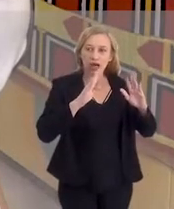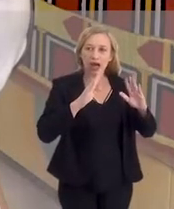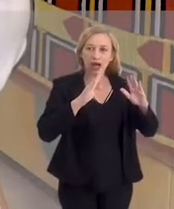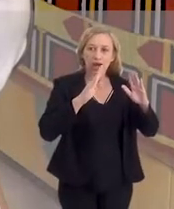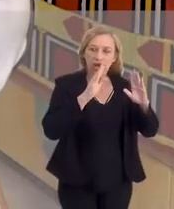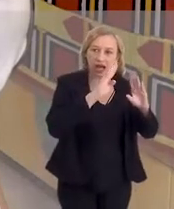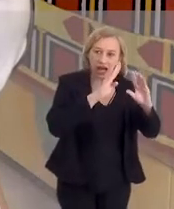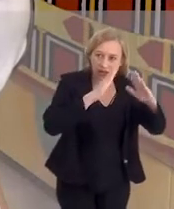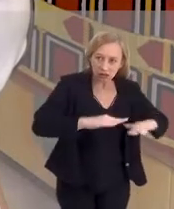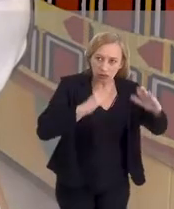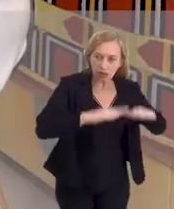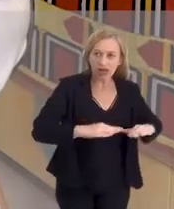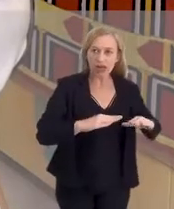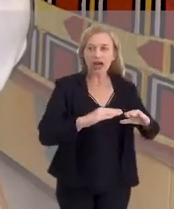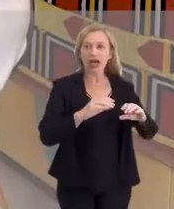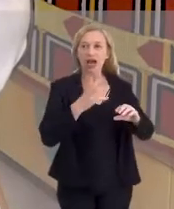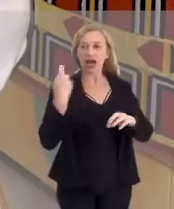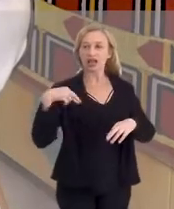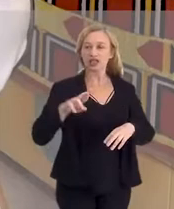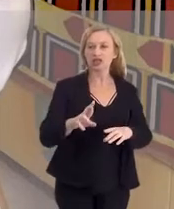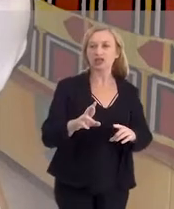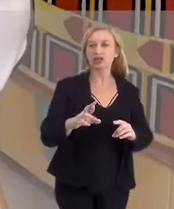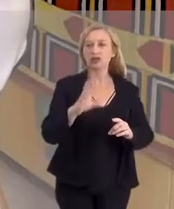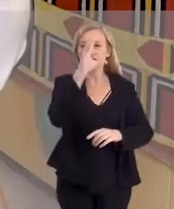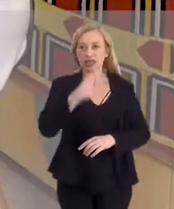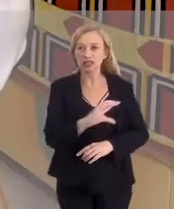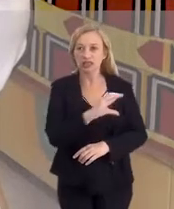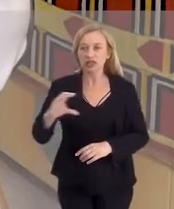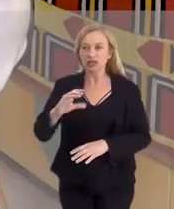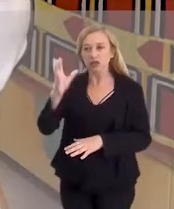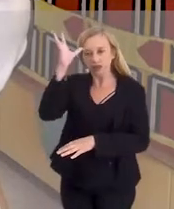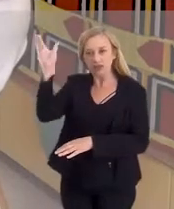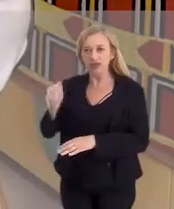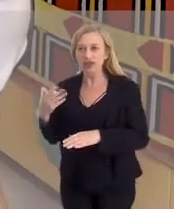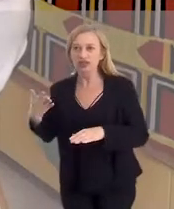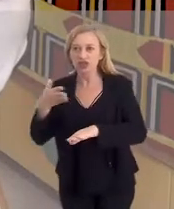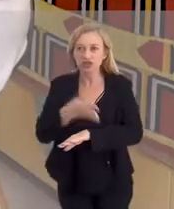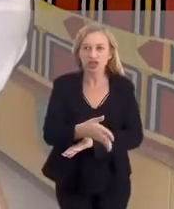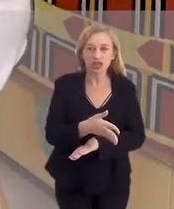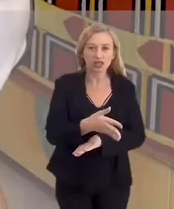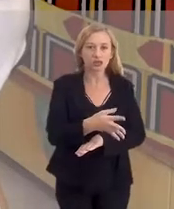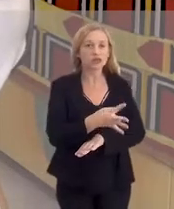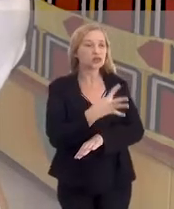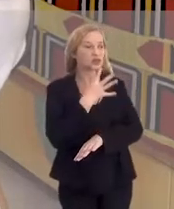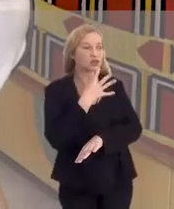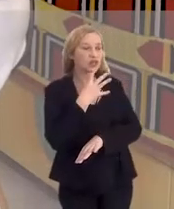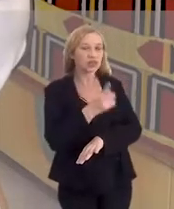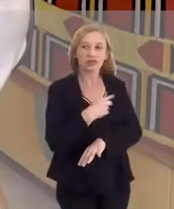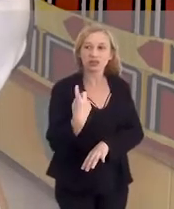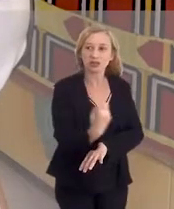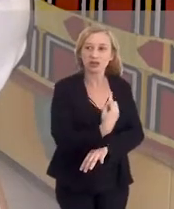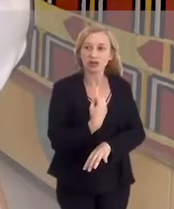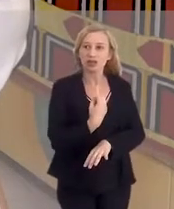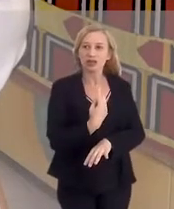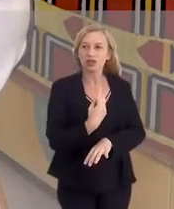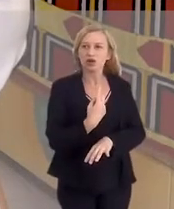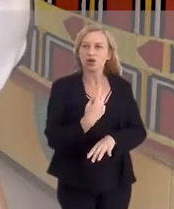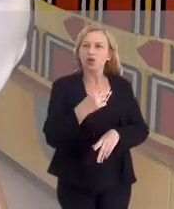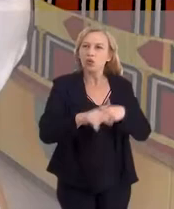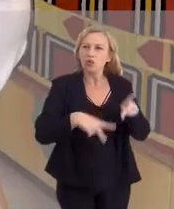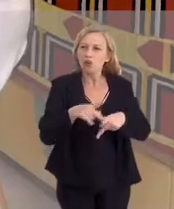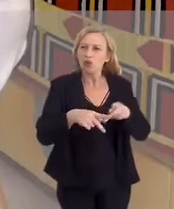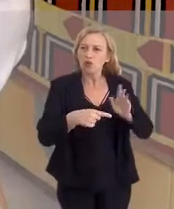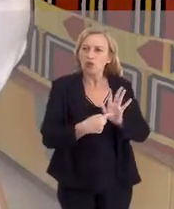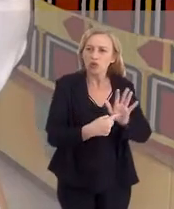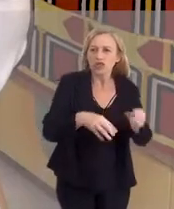religiões católicas. E quando o africano chega, ele nos reconhece através dos penachos. Então, o povo